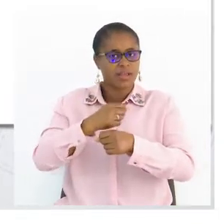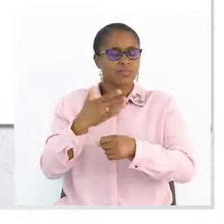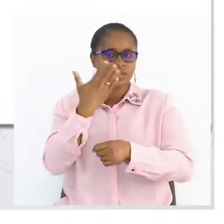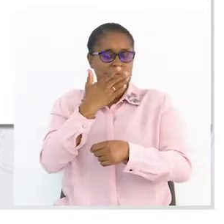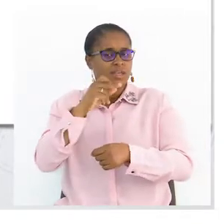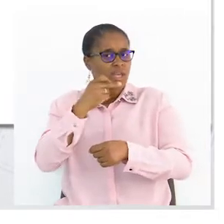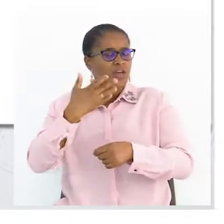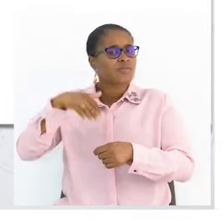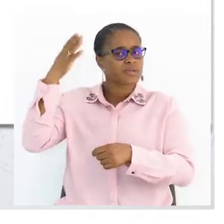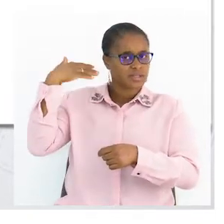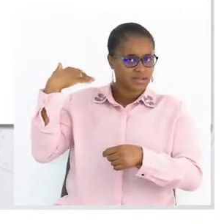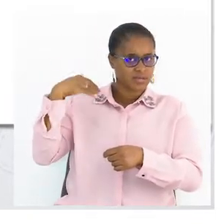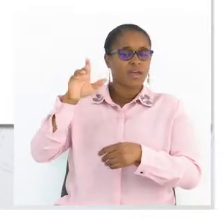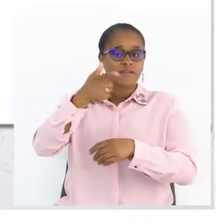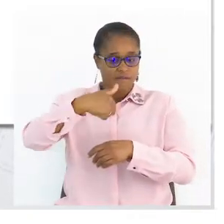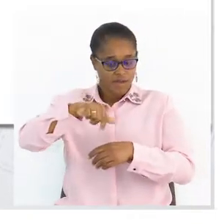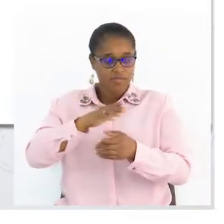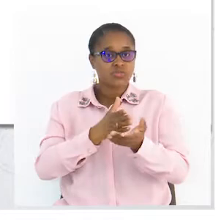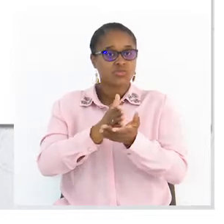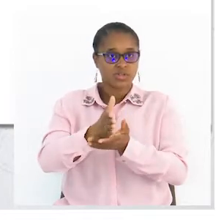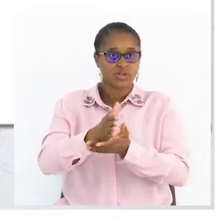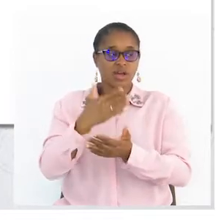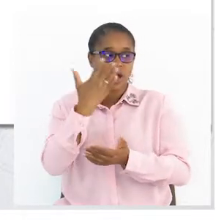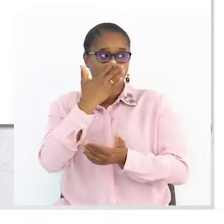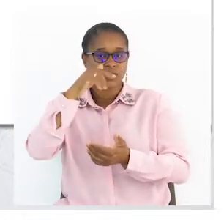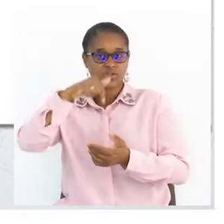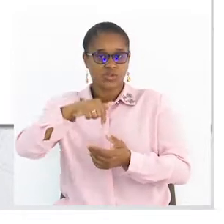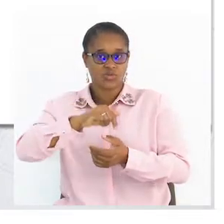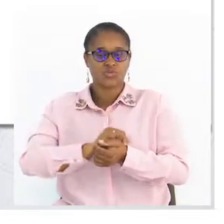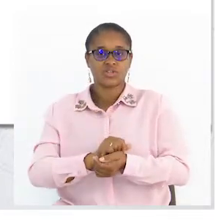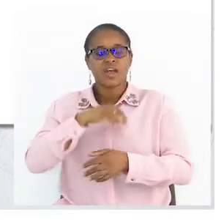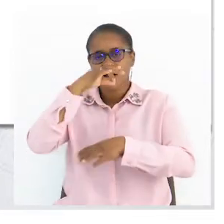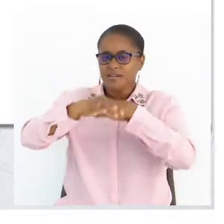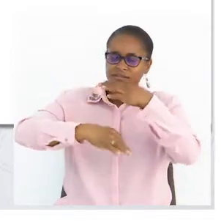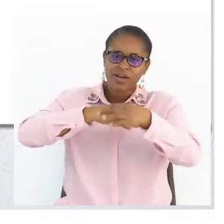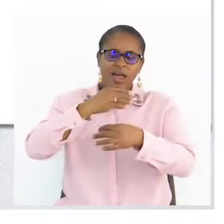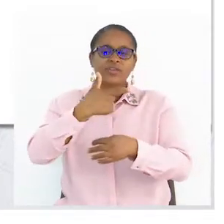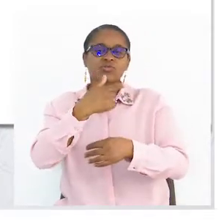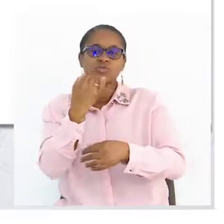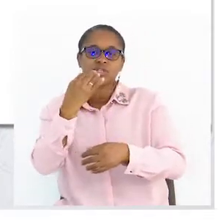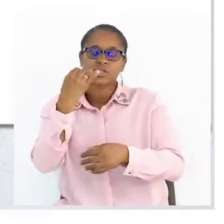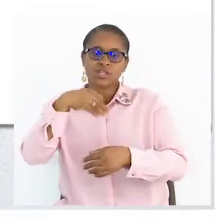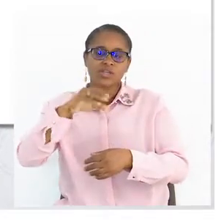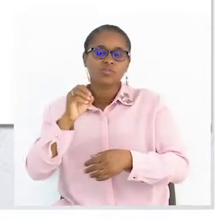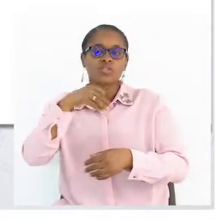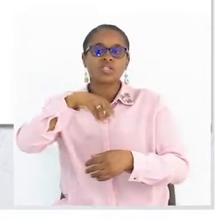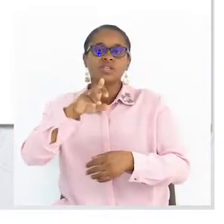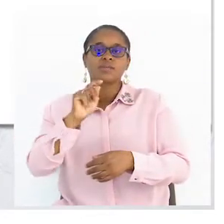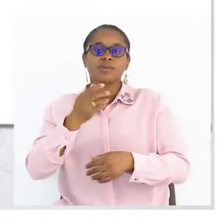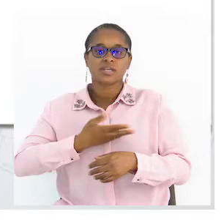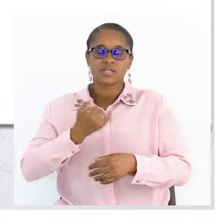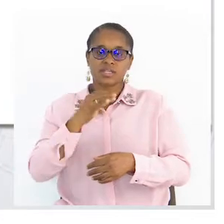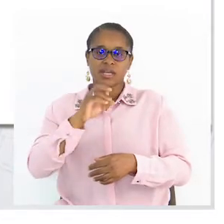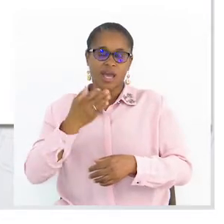anteriores, certo? Então vamos continuar a nossa aula de hoje a falar dos tipos de predicados. Para falarmos